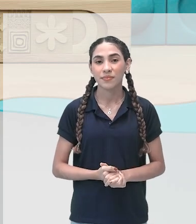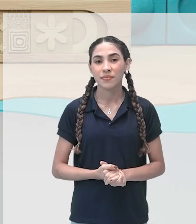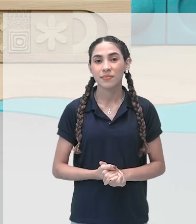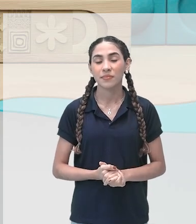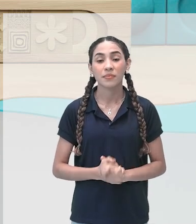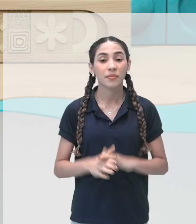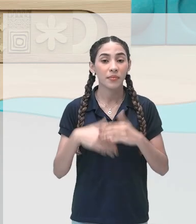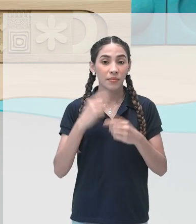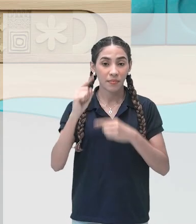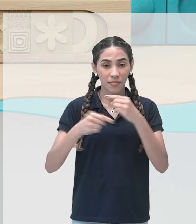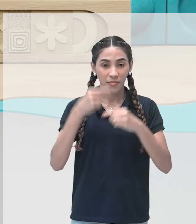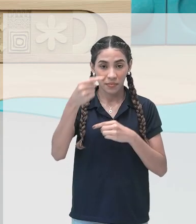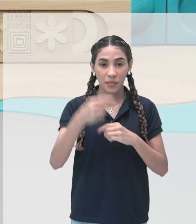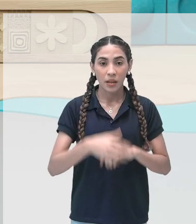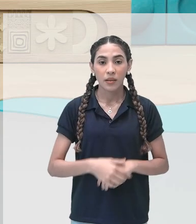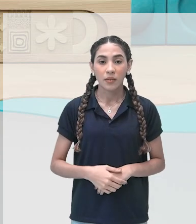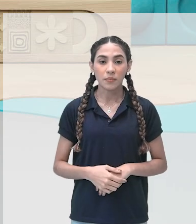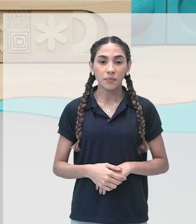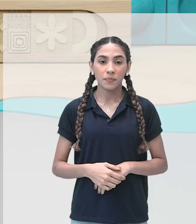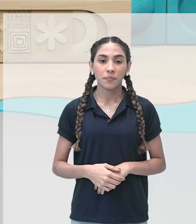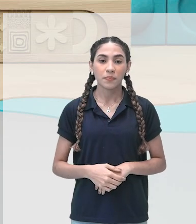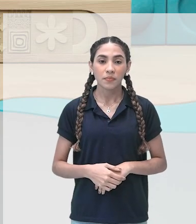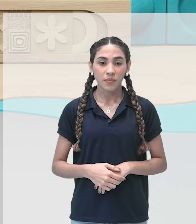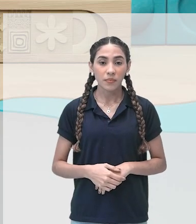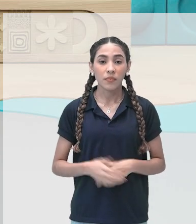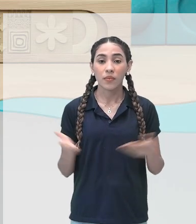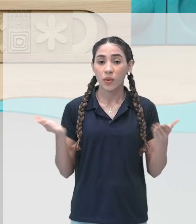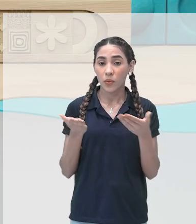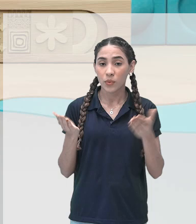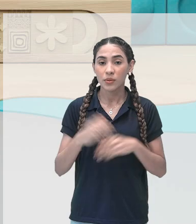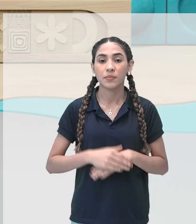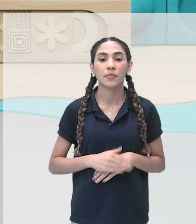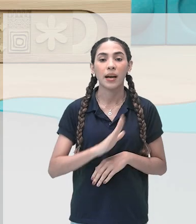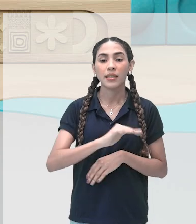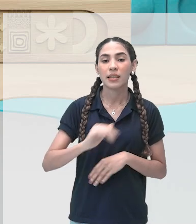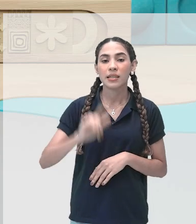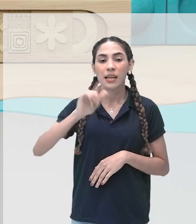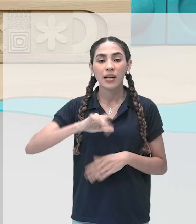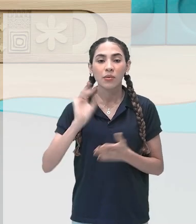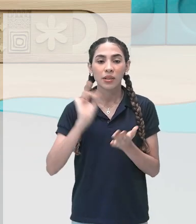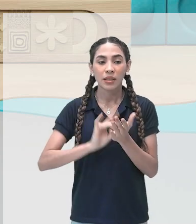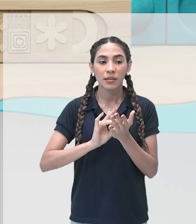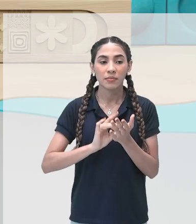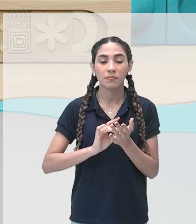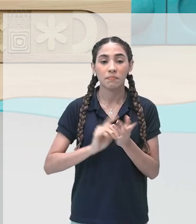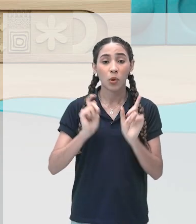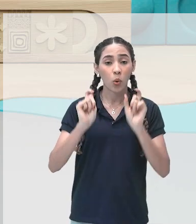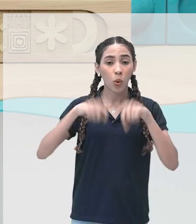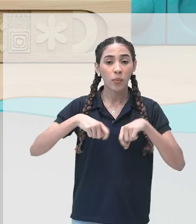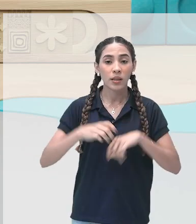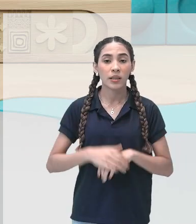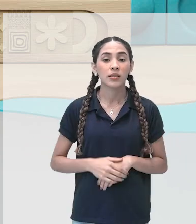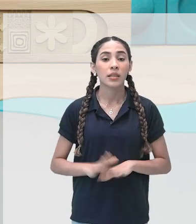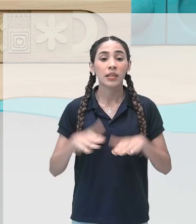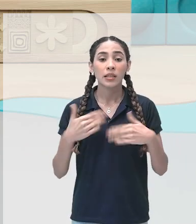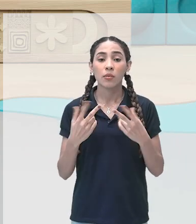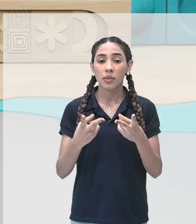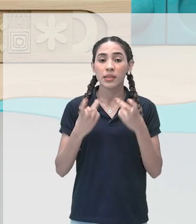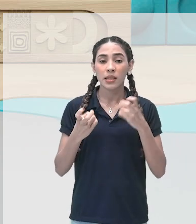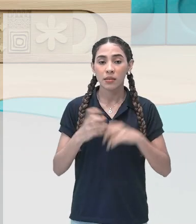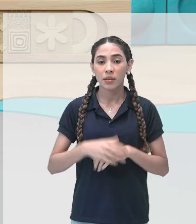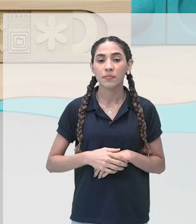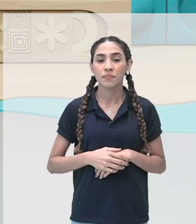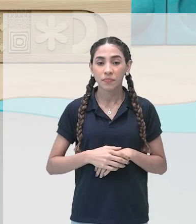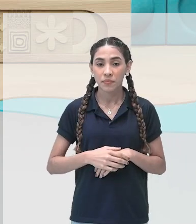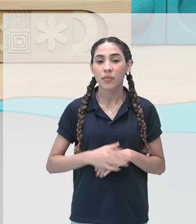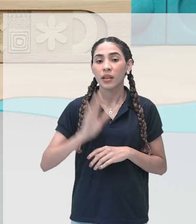aí, avançando, por favor, na atualidade, a criança é considerada um ser competente. Então, vejam,